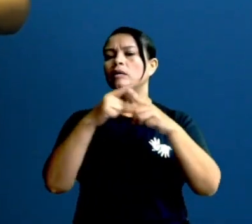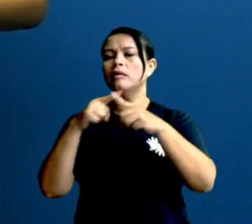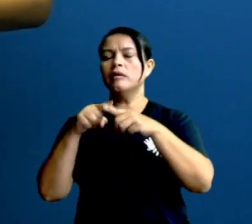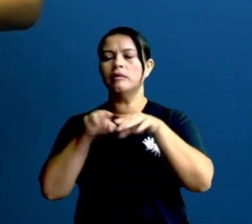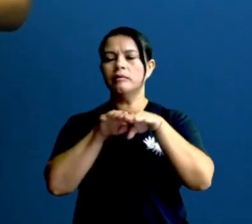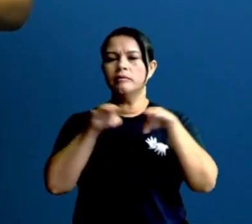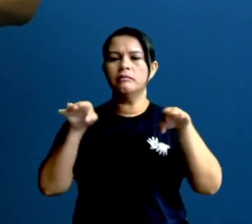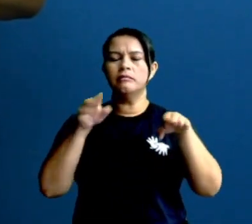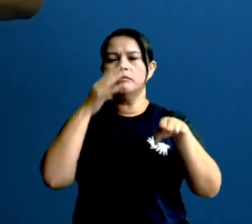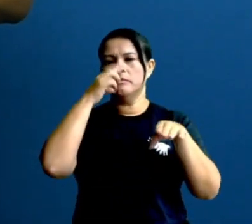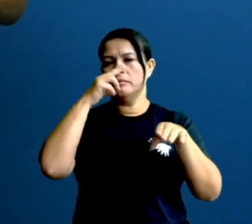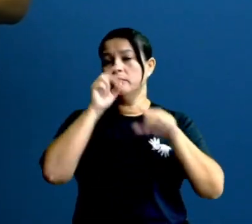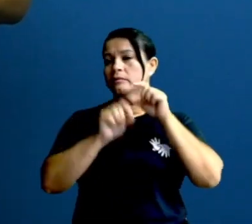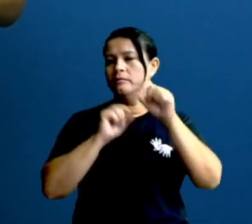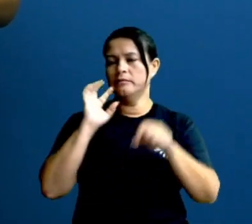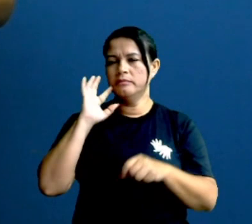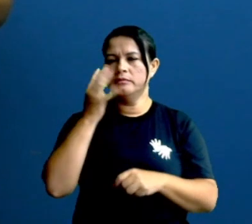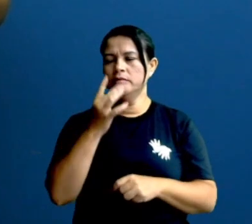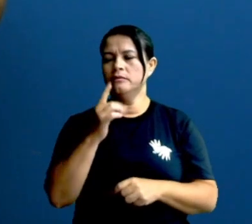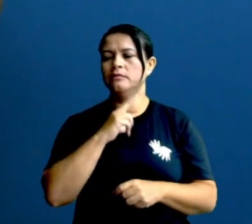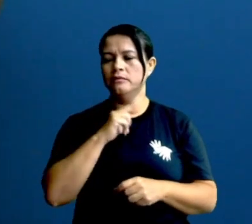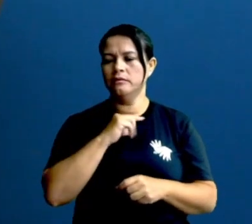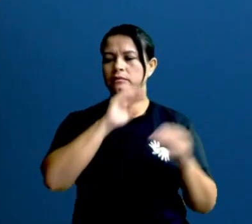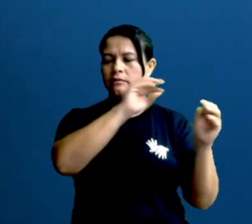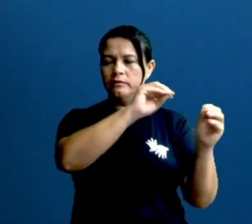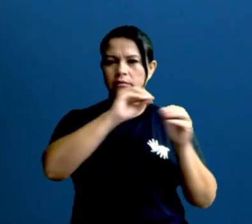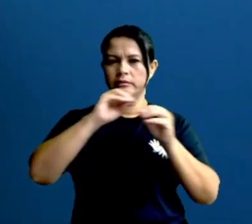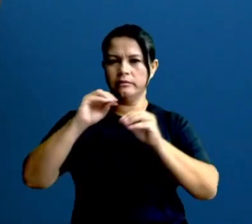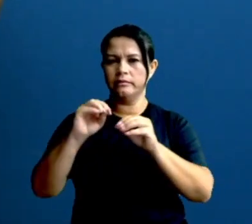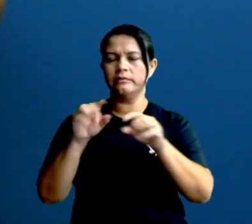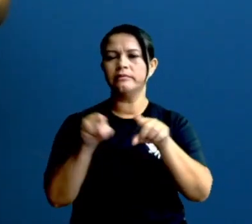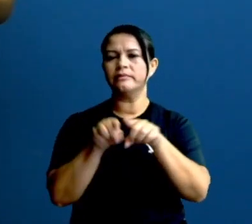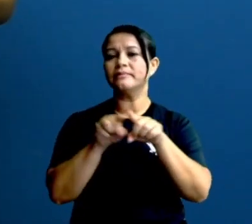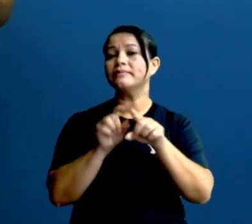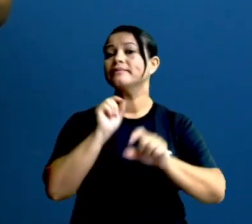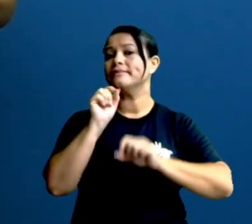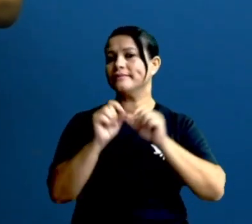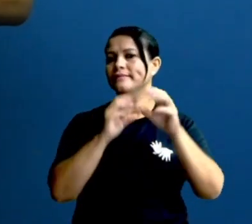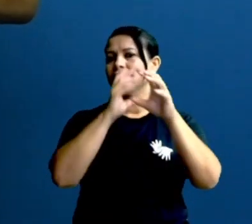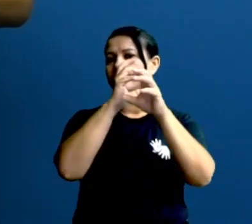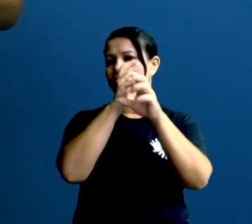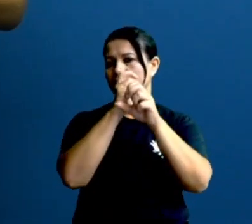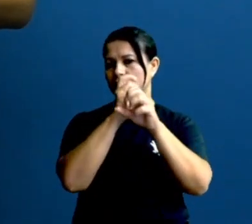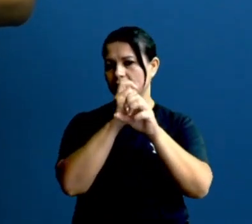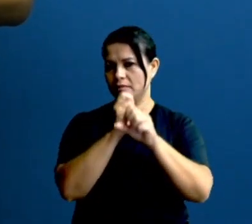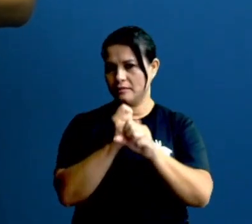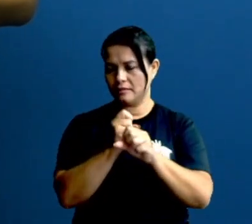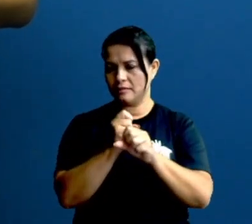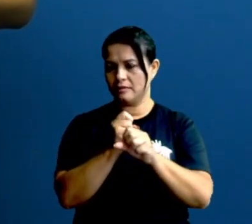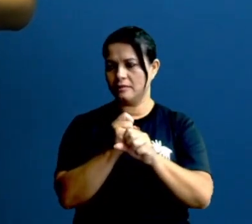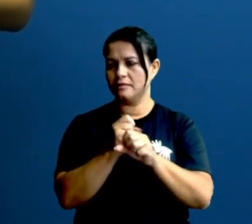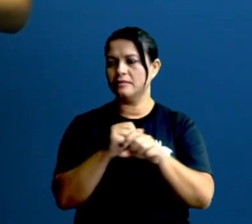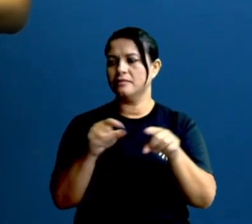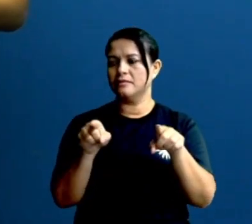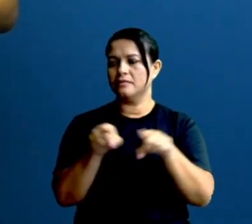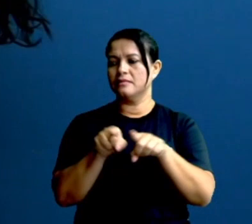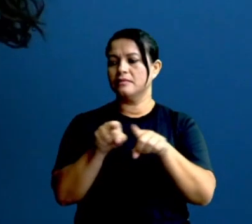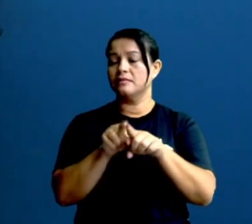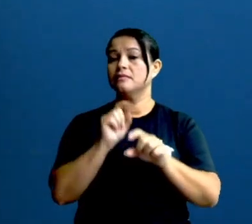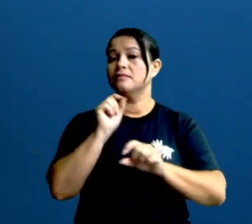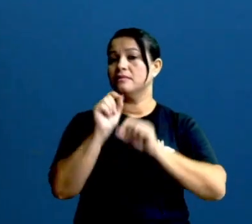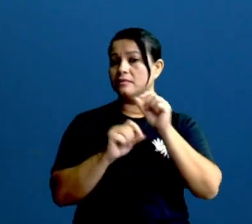base, o que é que vai acontecer? Nós vamos repetir a base e vamos somar os expoentes, não é